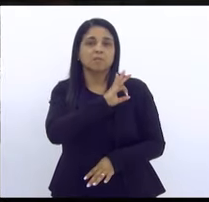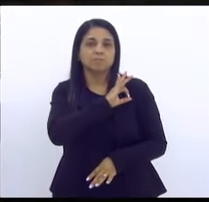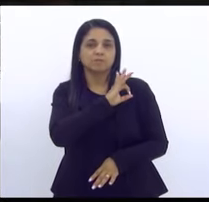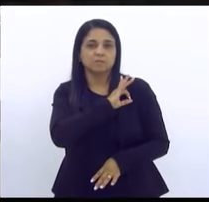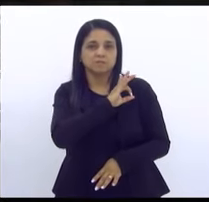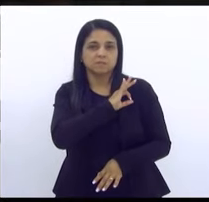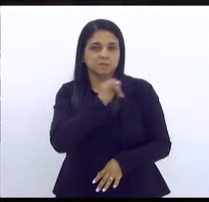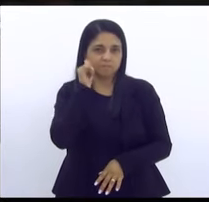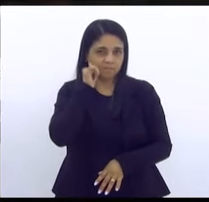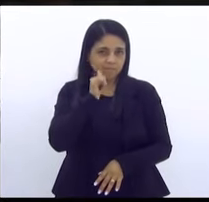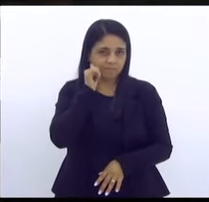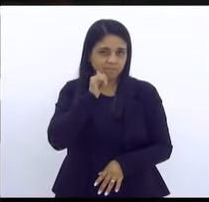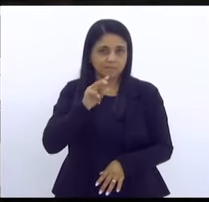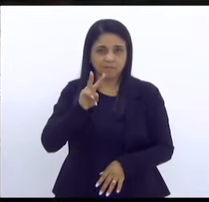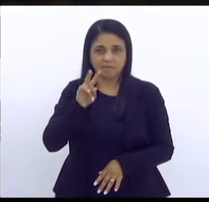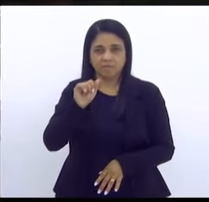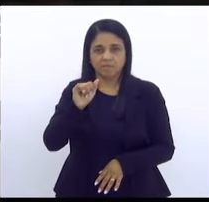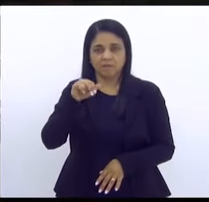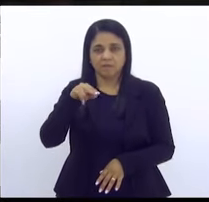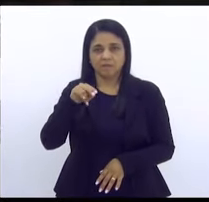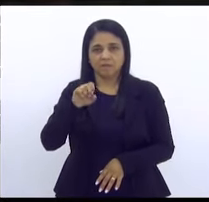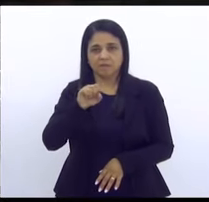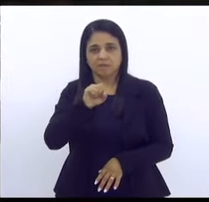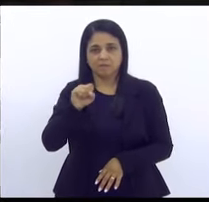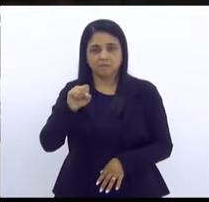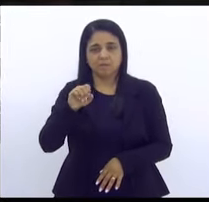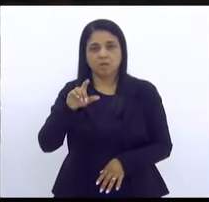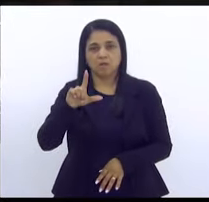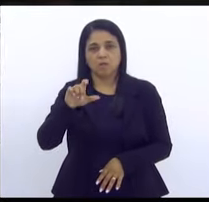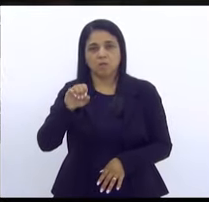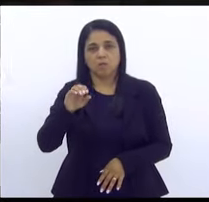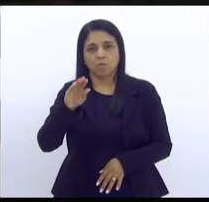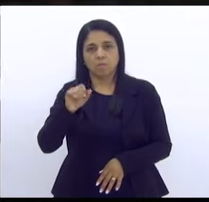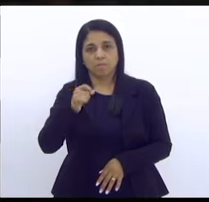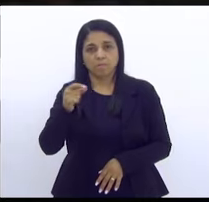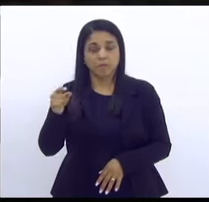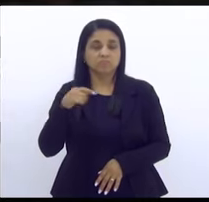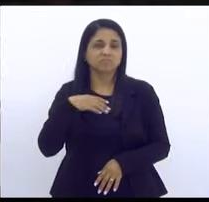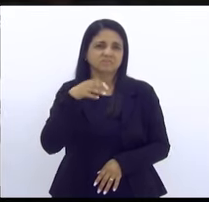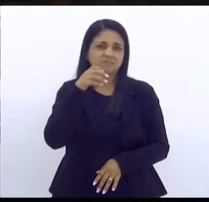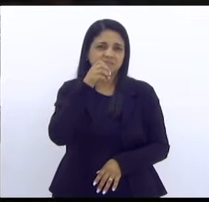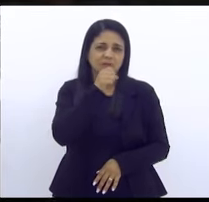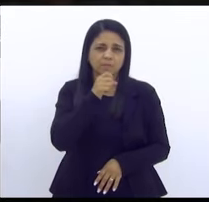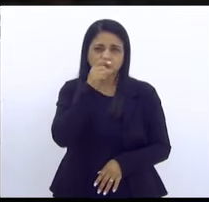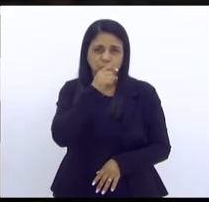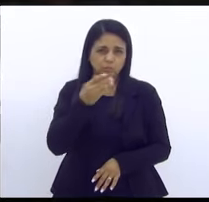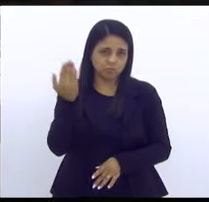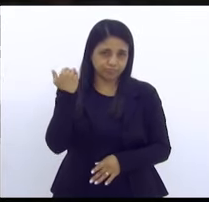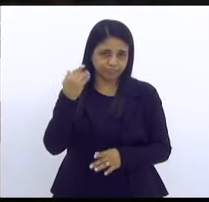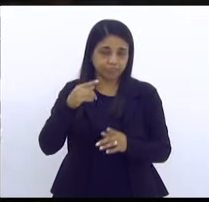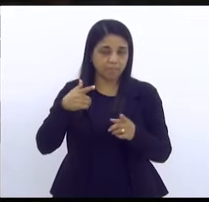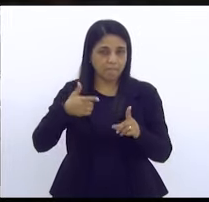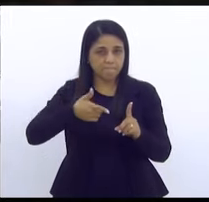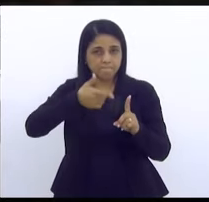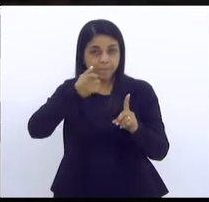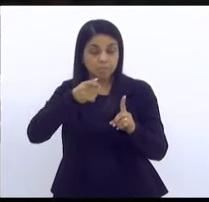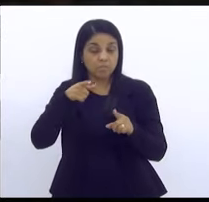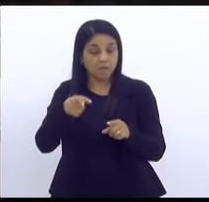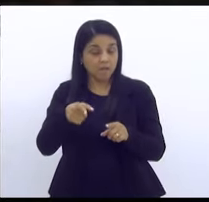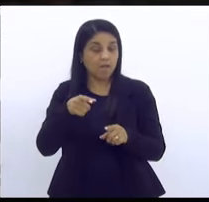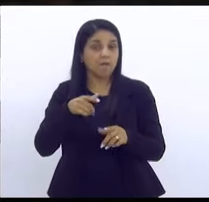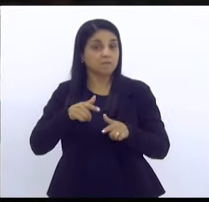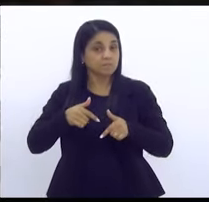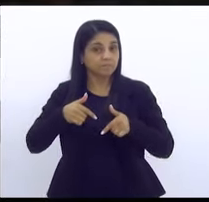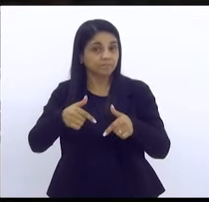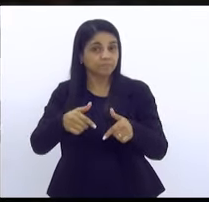militar Vanessa Lobão, que aconteceu no fim de semana, e ela estava em uma investigação, era